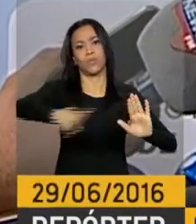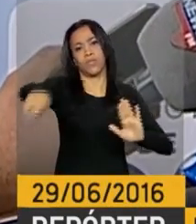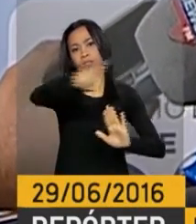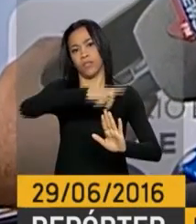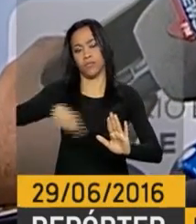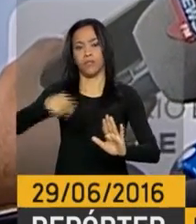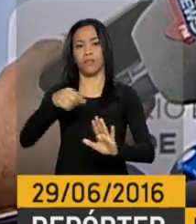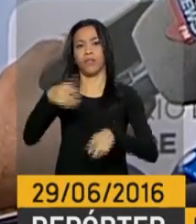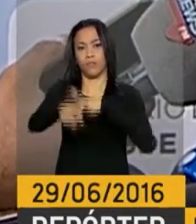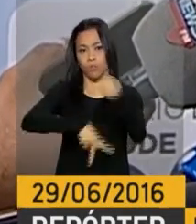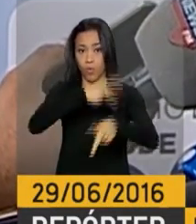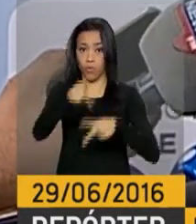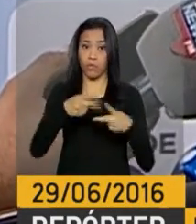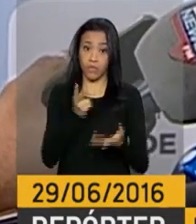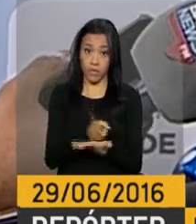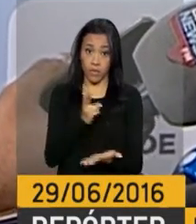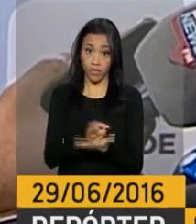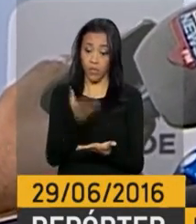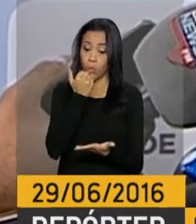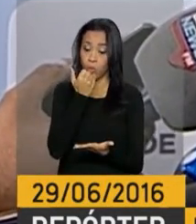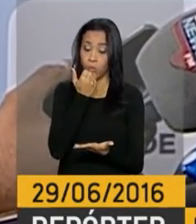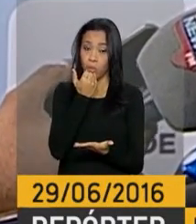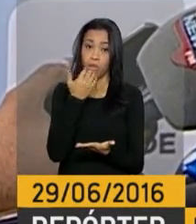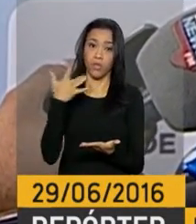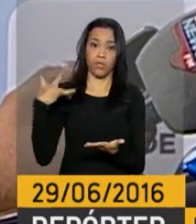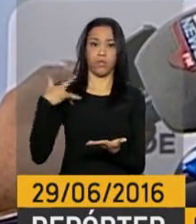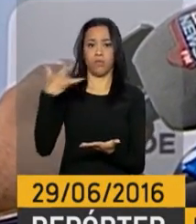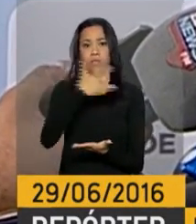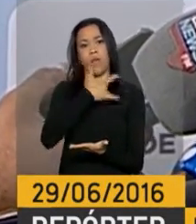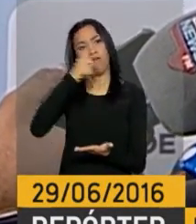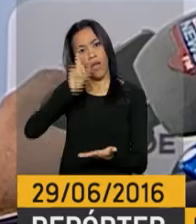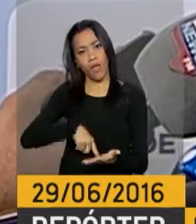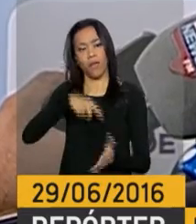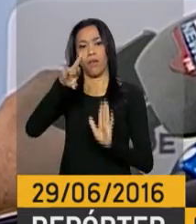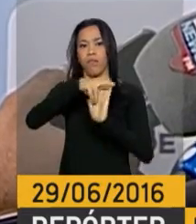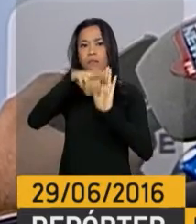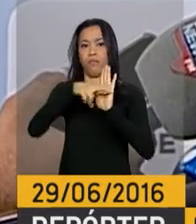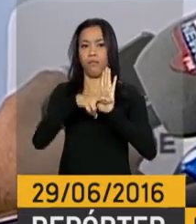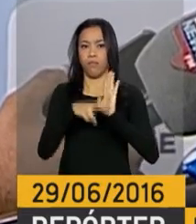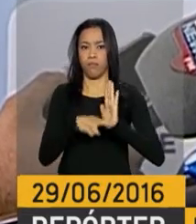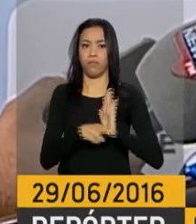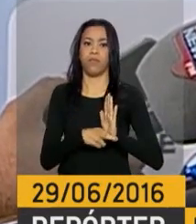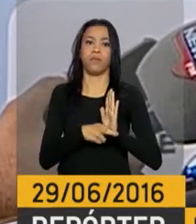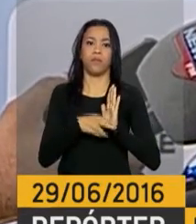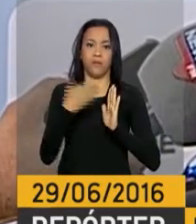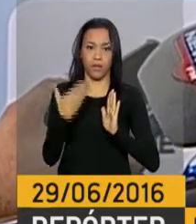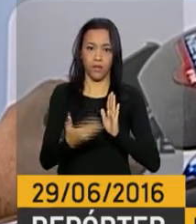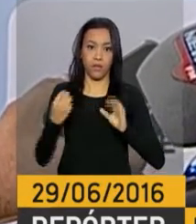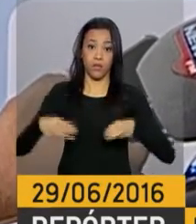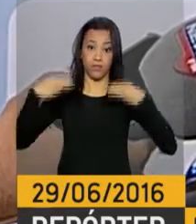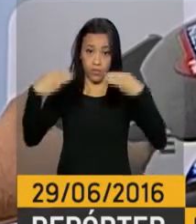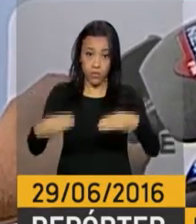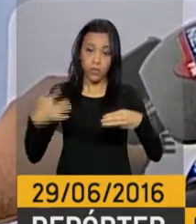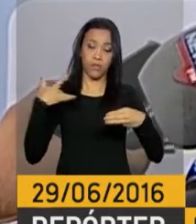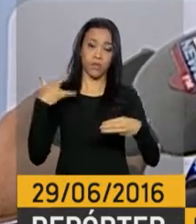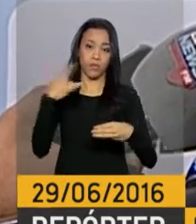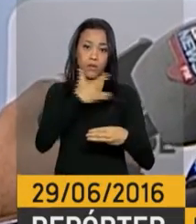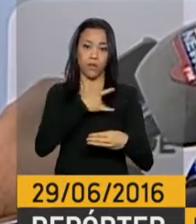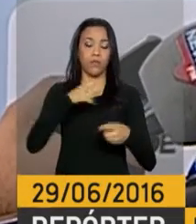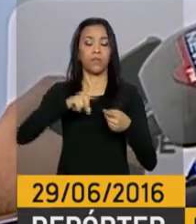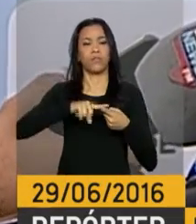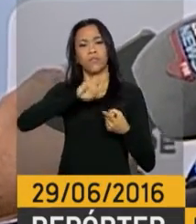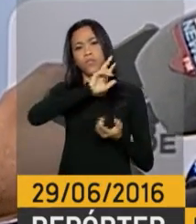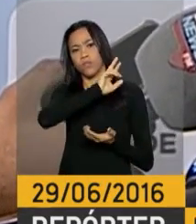Cada vez mais, a alimentação saudável fará parte do protocolo nosso, do Ministério da Saúde, de todos